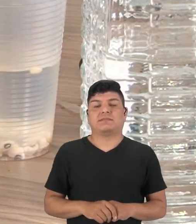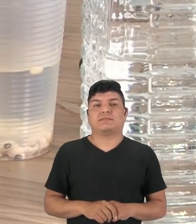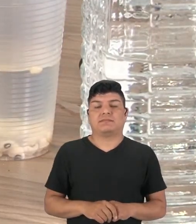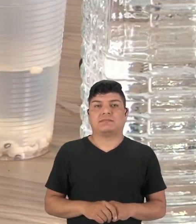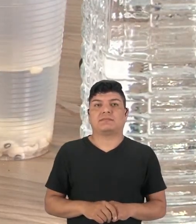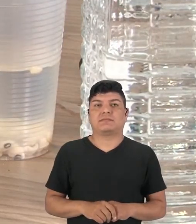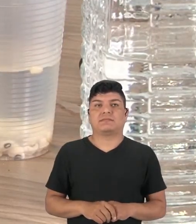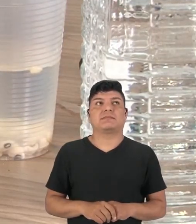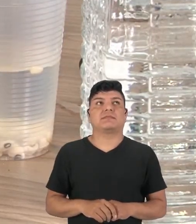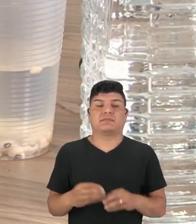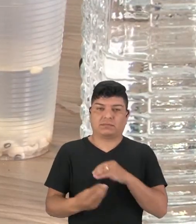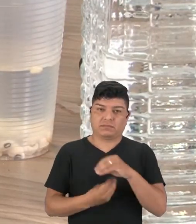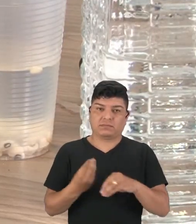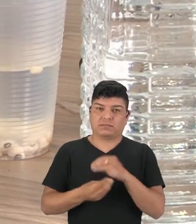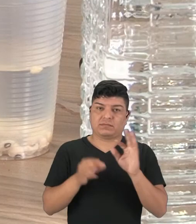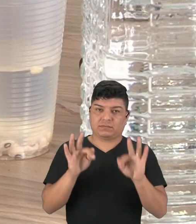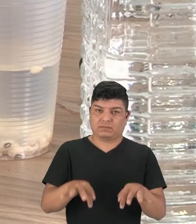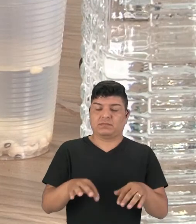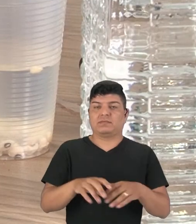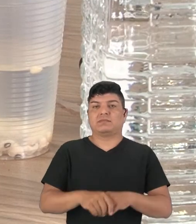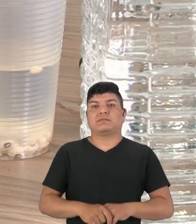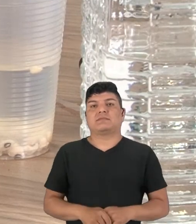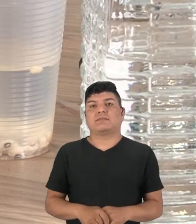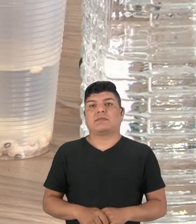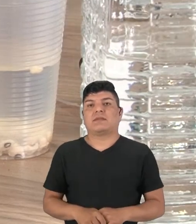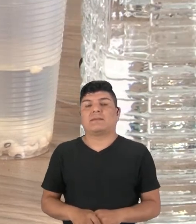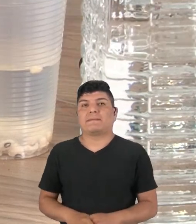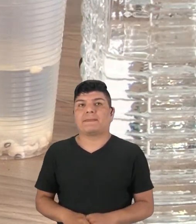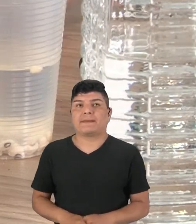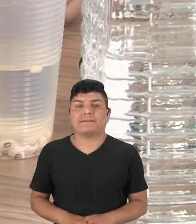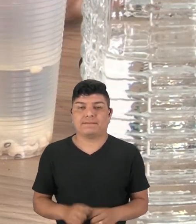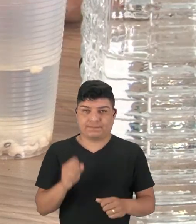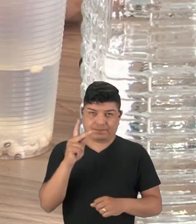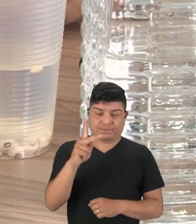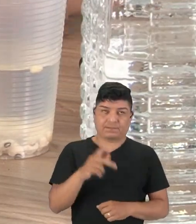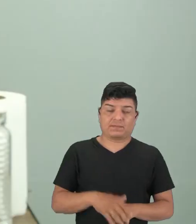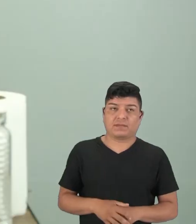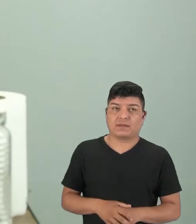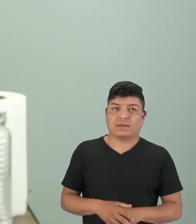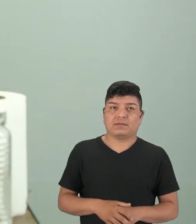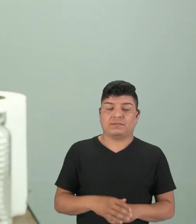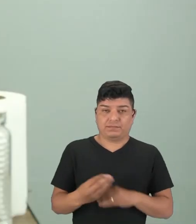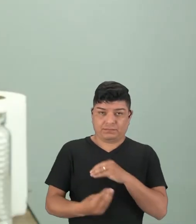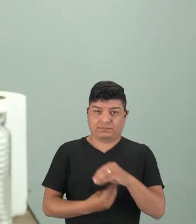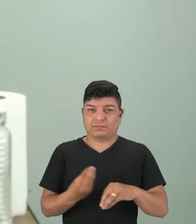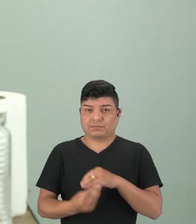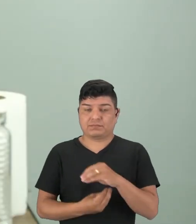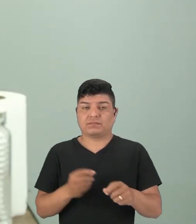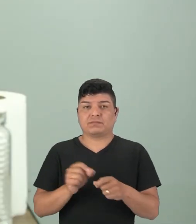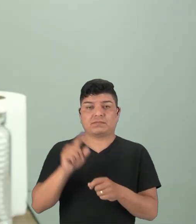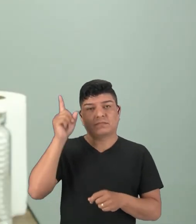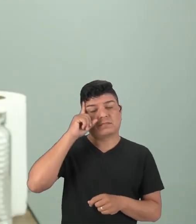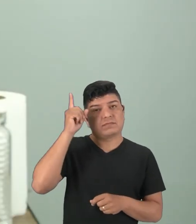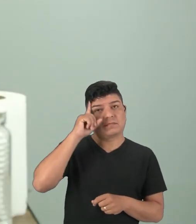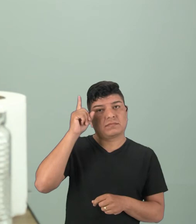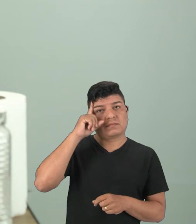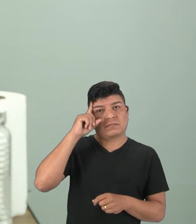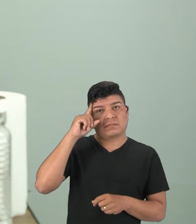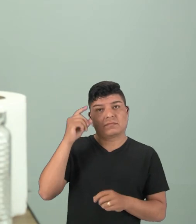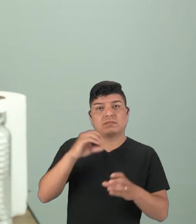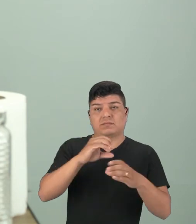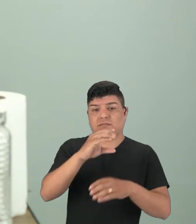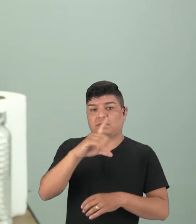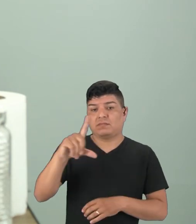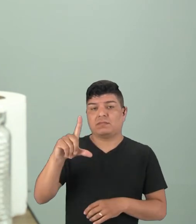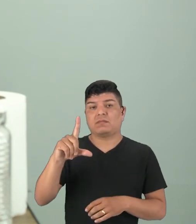areia, que é esse aqui que eu misturei por último, ó. Ok? Então, essas misturas que a gente faz no dia a dia é que a gente